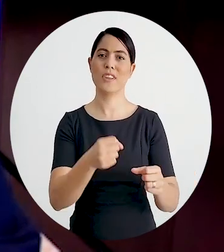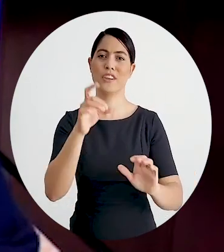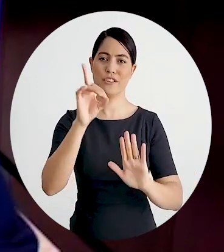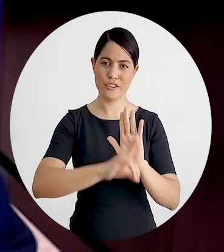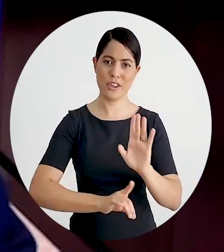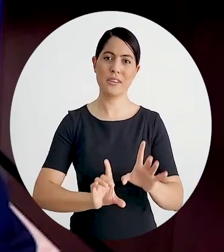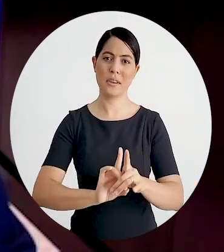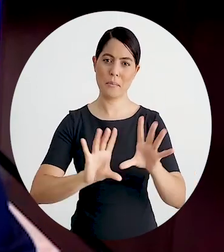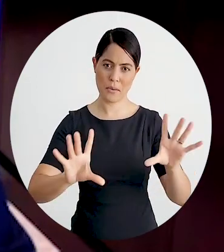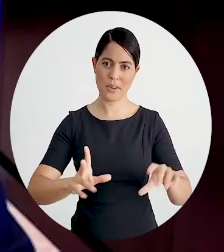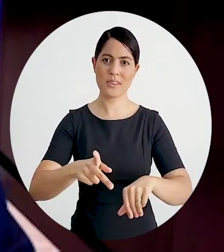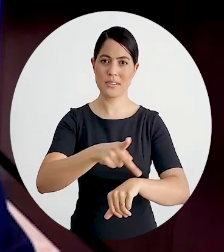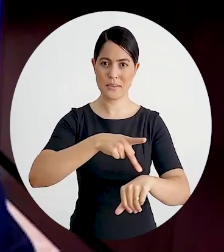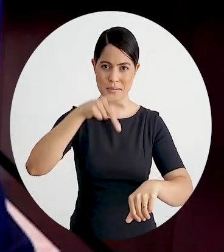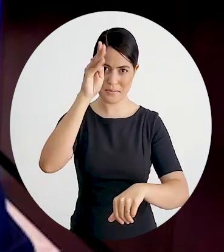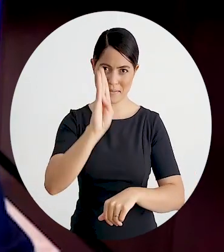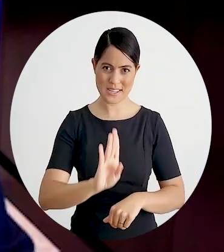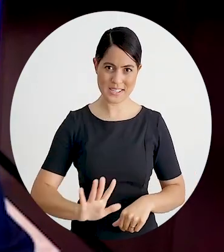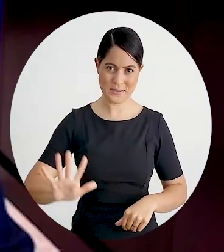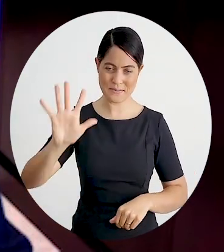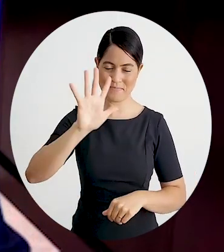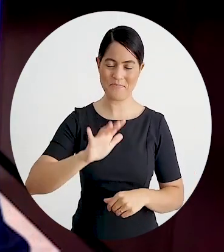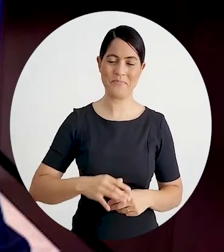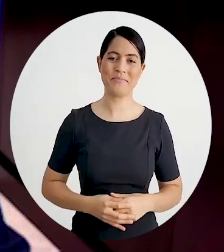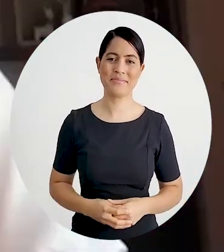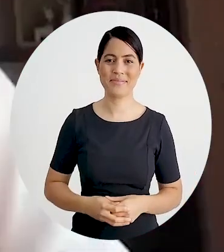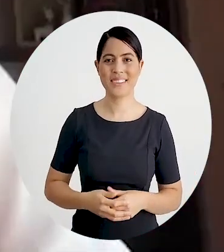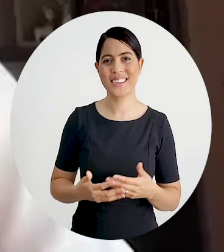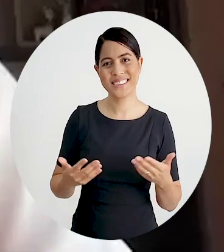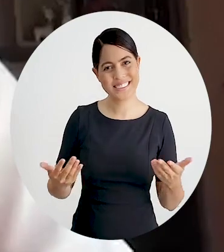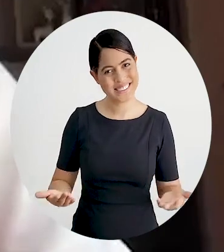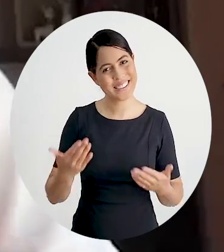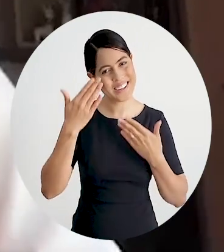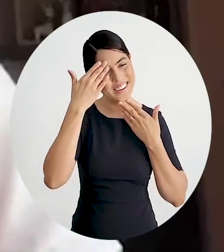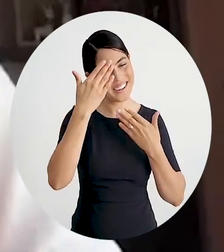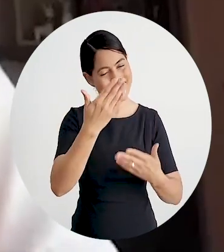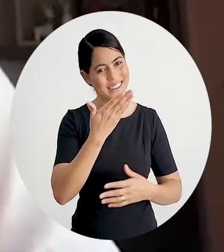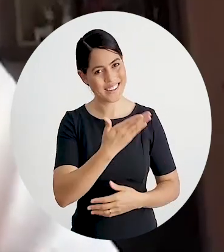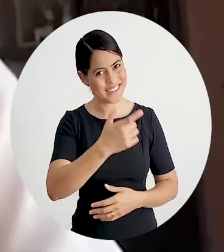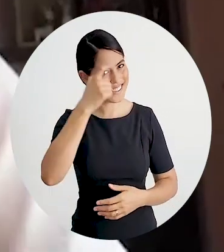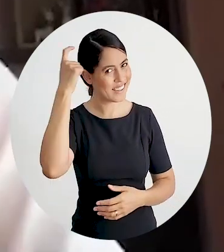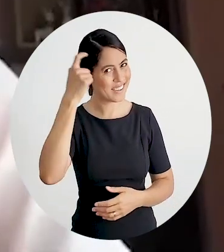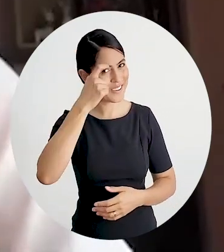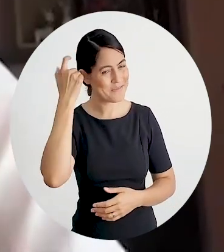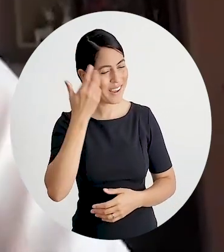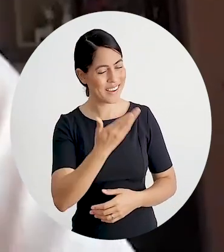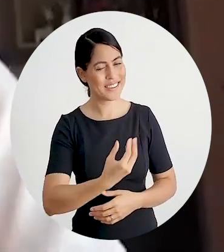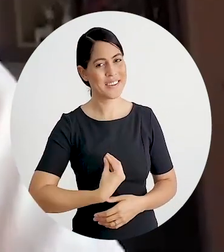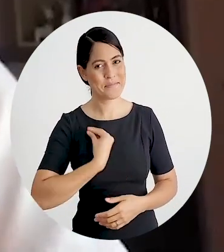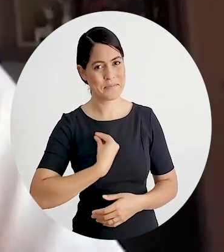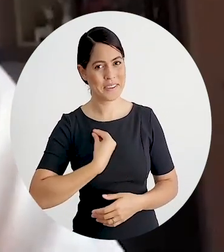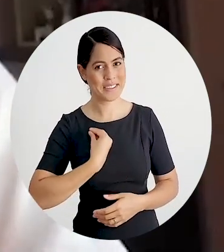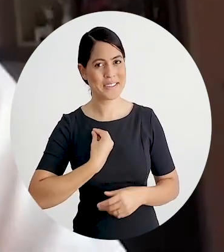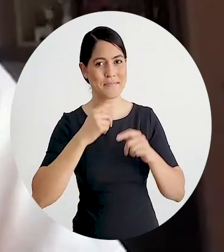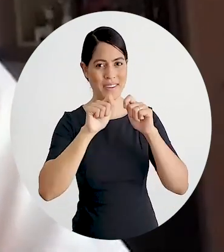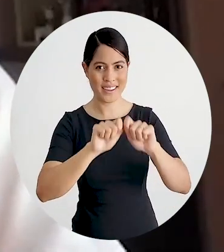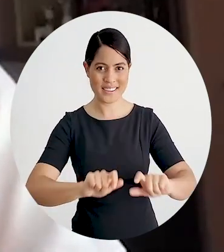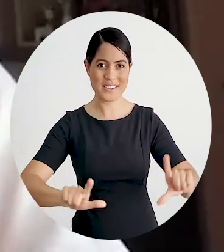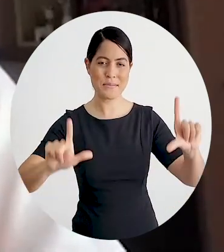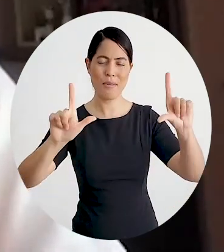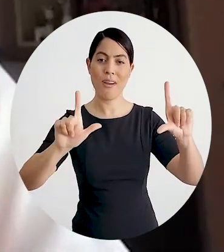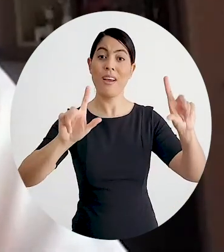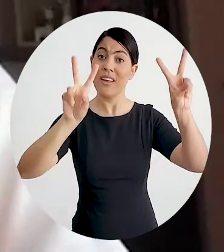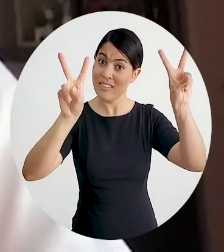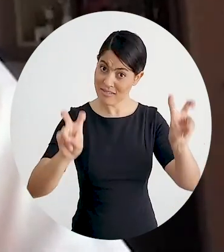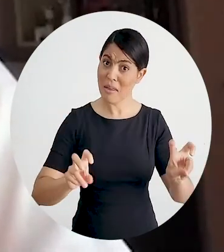Estado Democrático de Direito em nosso país. Marcos Vinícius, então gostaria de te agradecer por participar conosco aqui